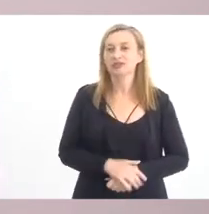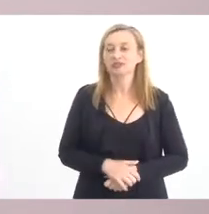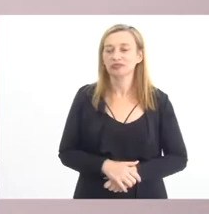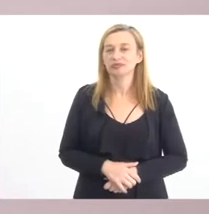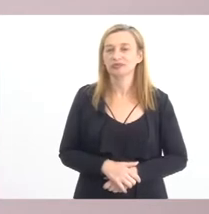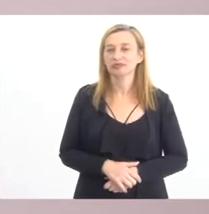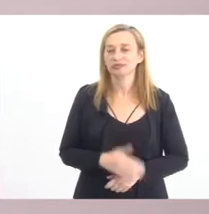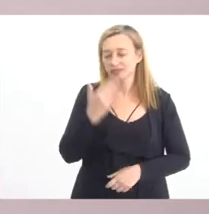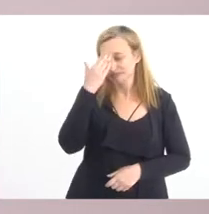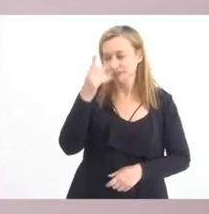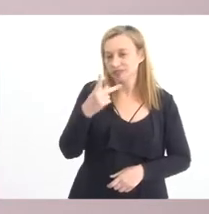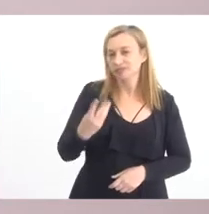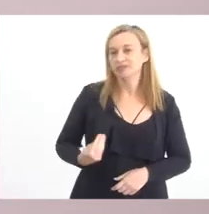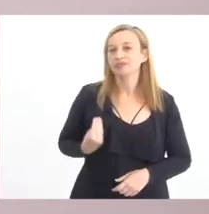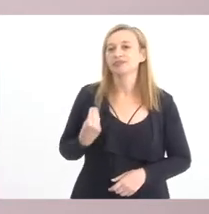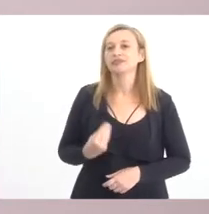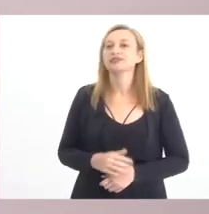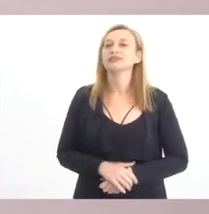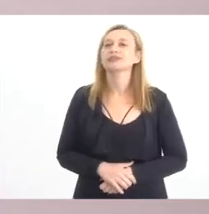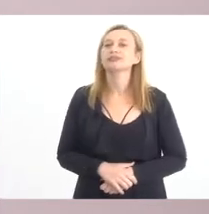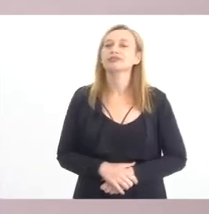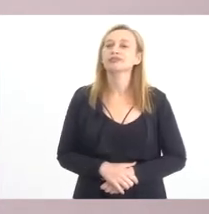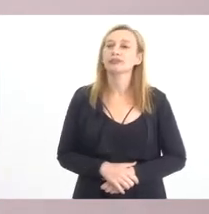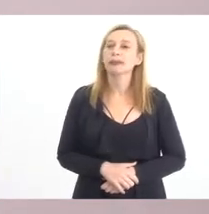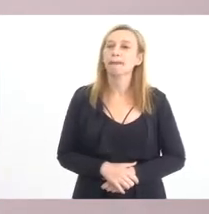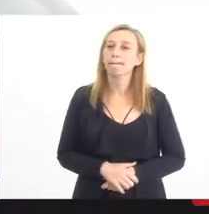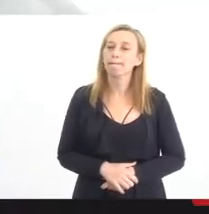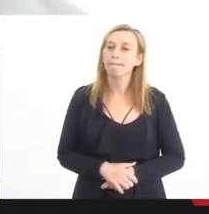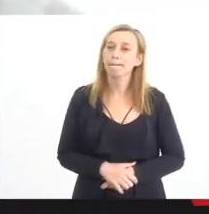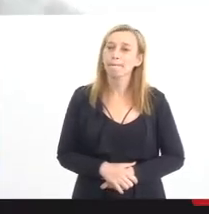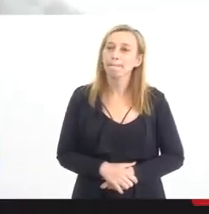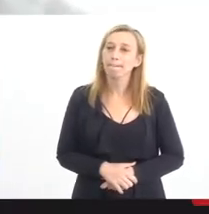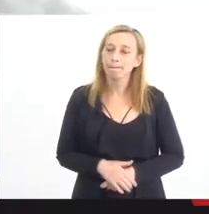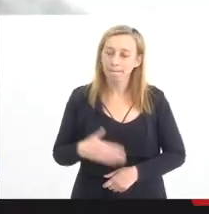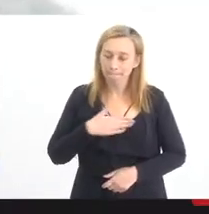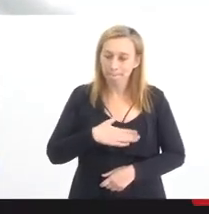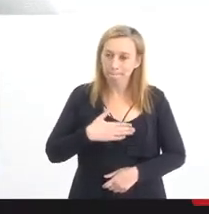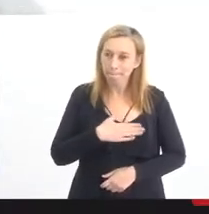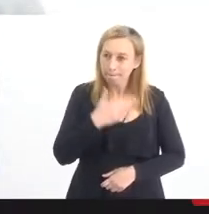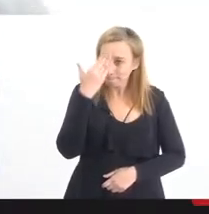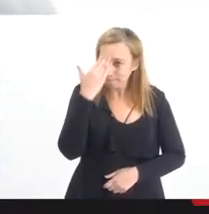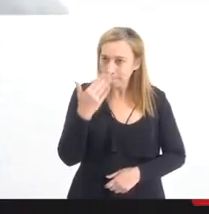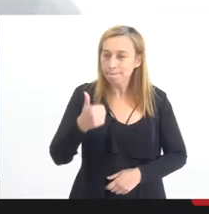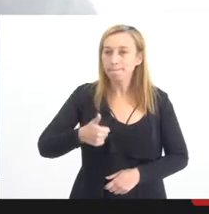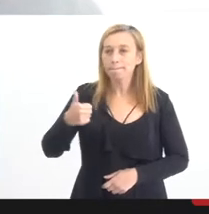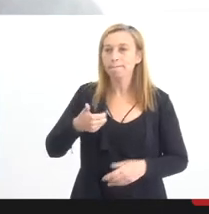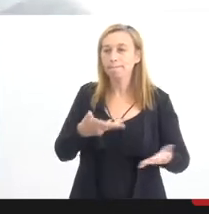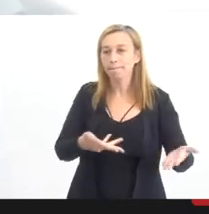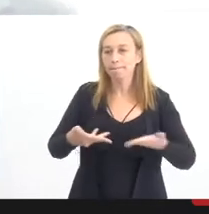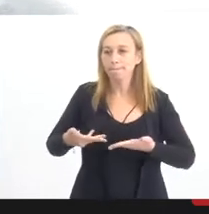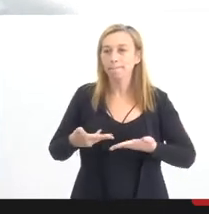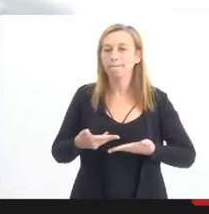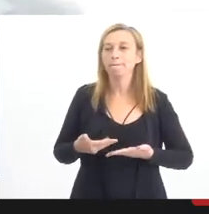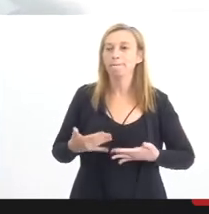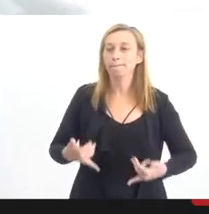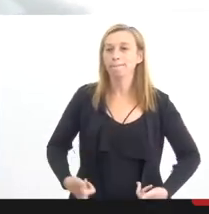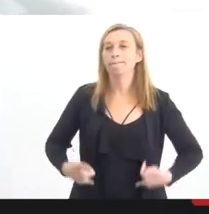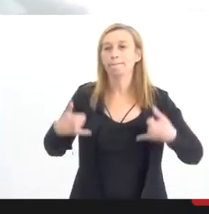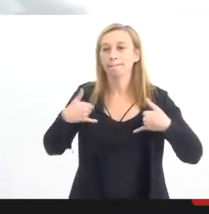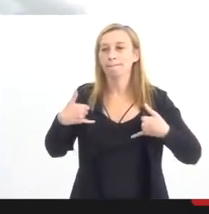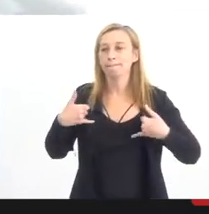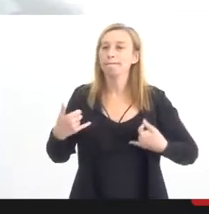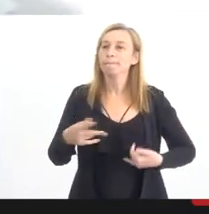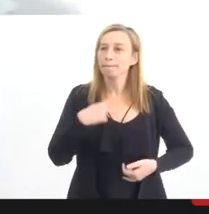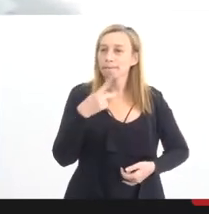Muito obrigado pela sua presença. A palavra é sua. Gostaria de agradecer primeiramente o convite. É uma honra estar